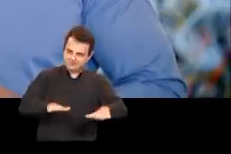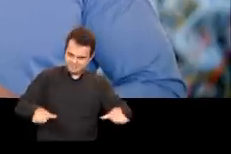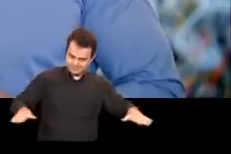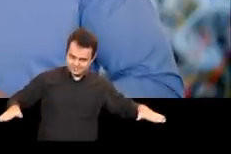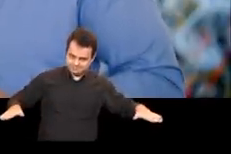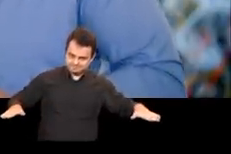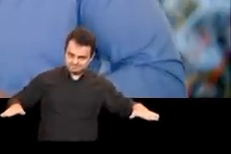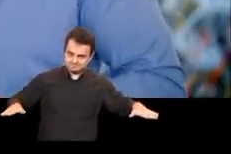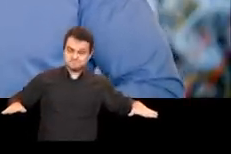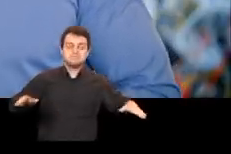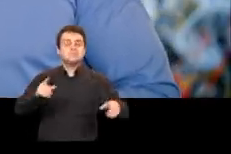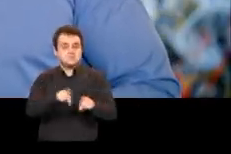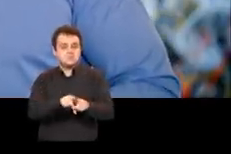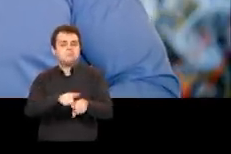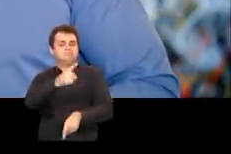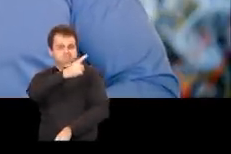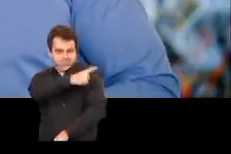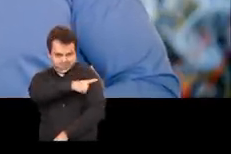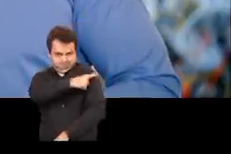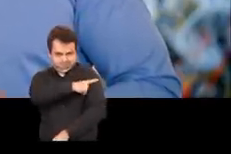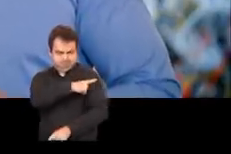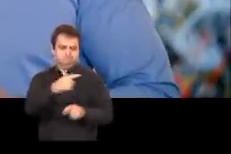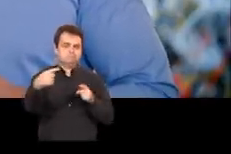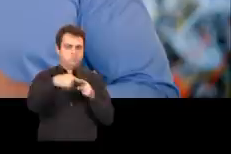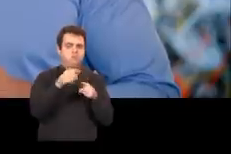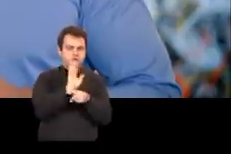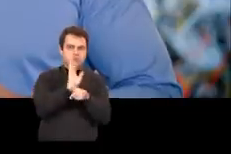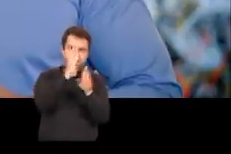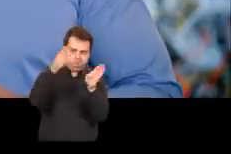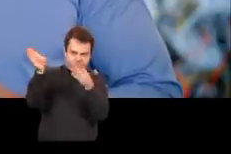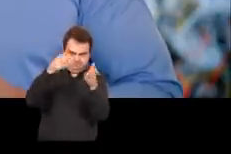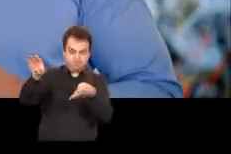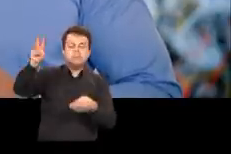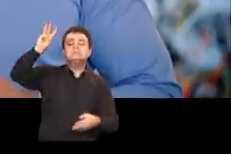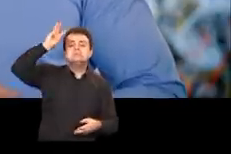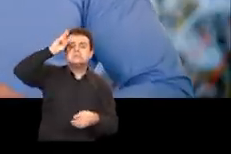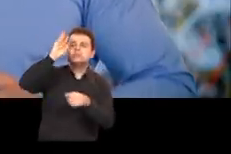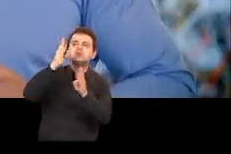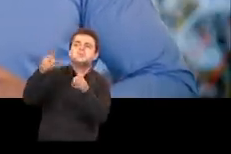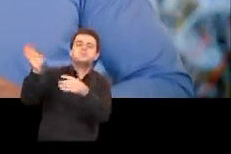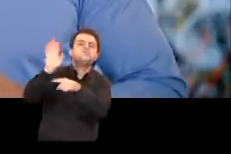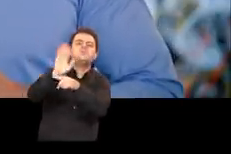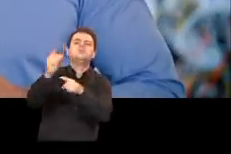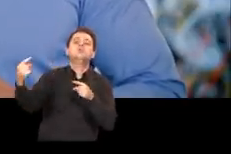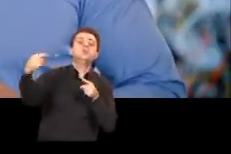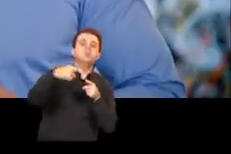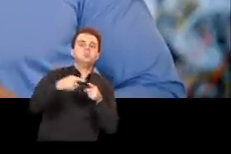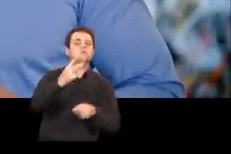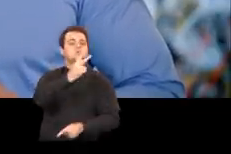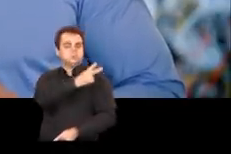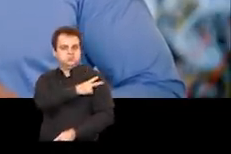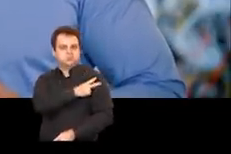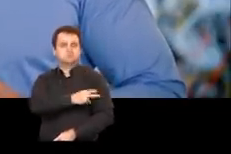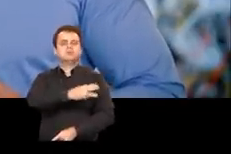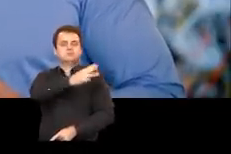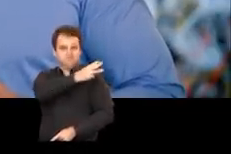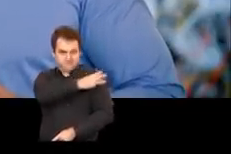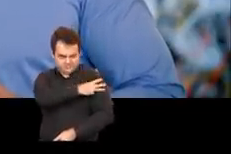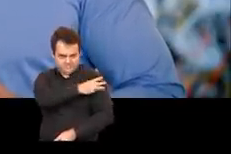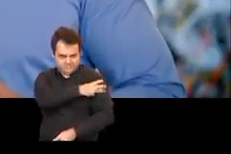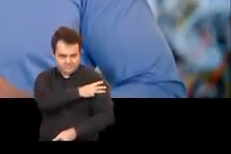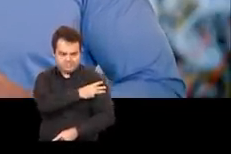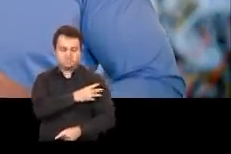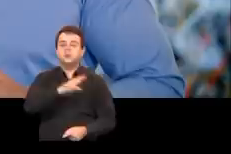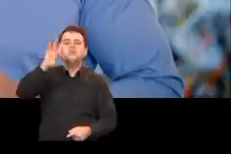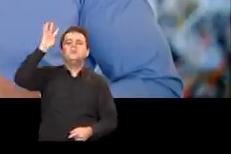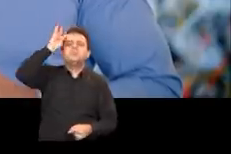infantil e primeiro ano do ensino fundamental. Na terça-feira, será a vez do segundo e terceiro ano.